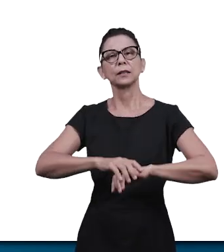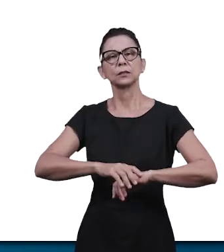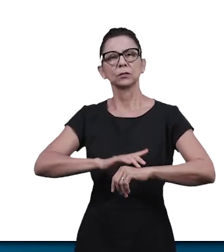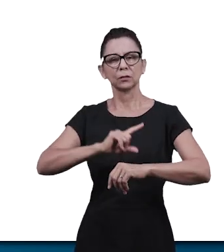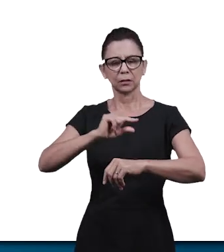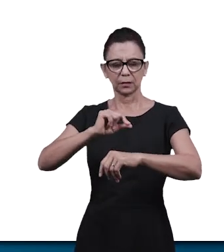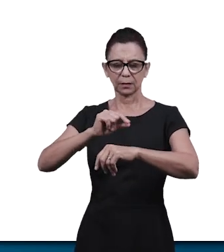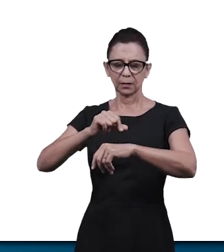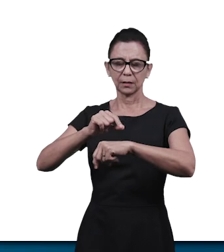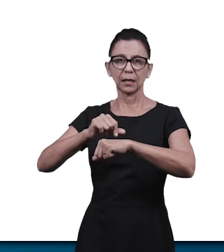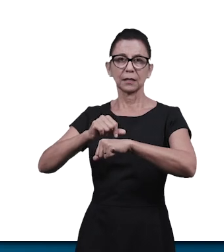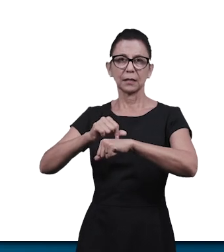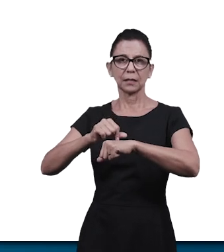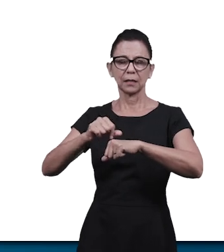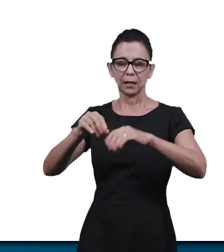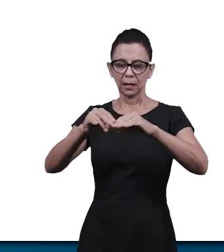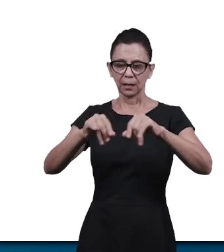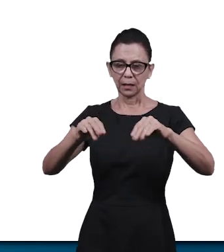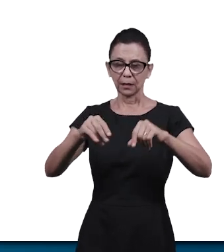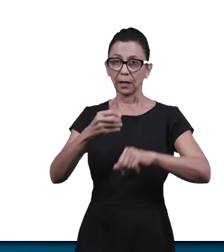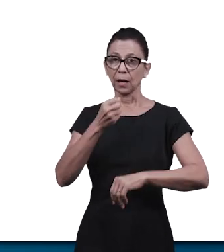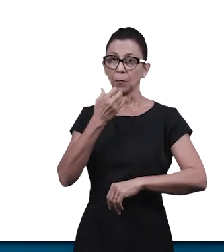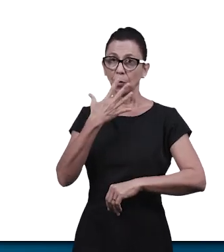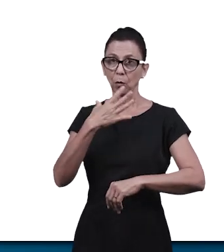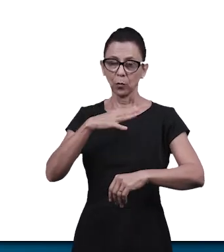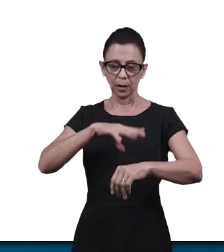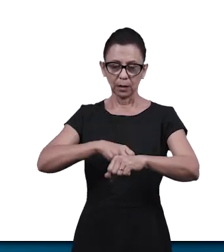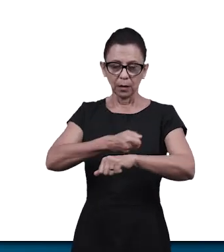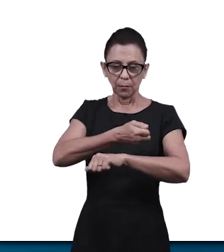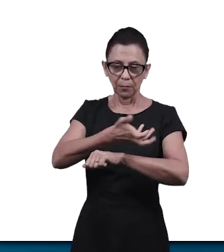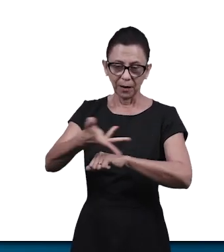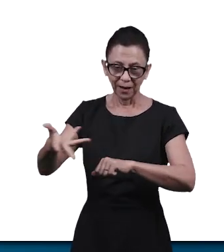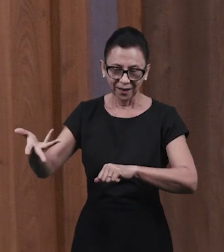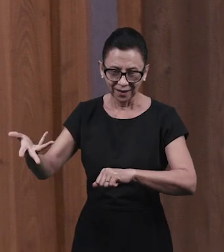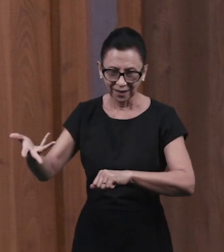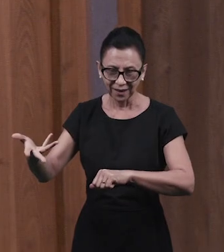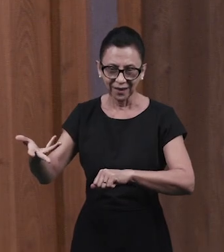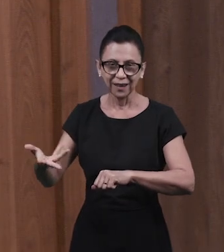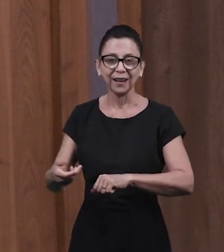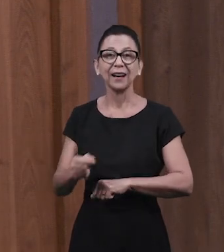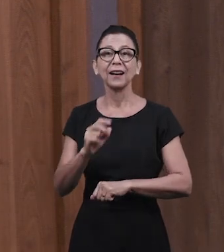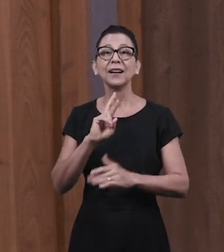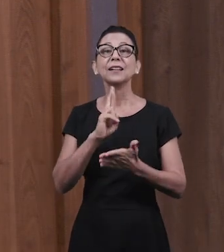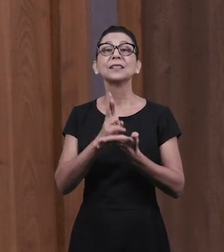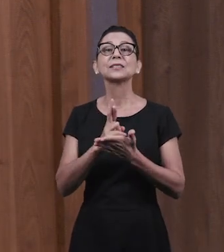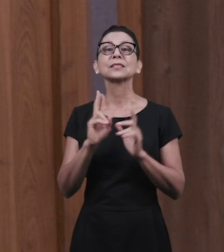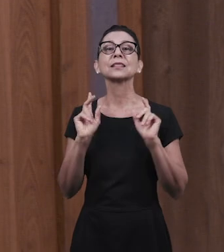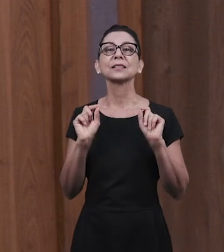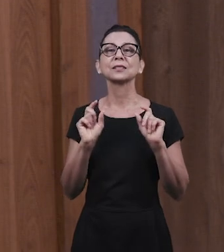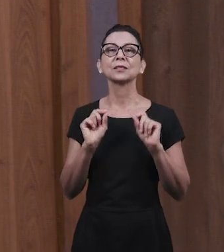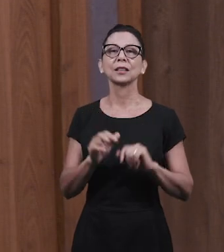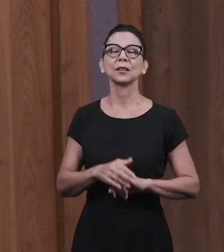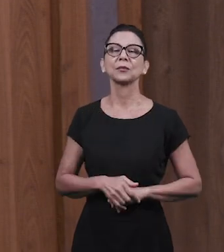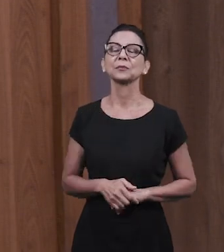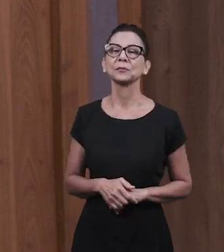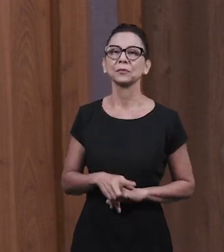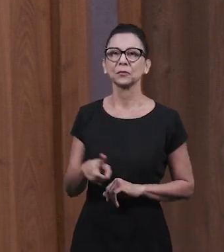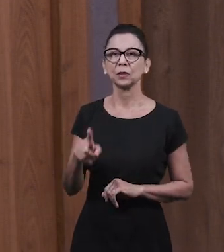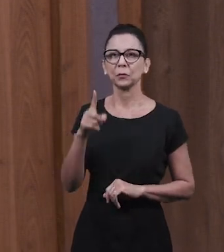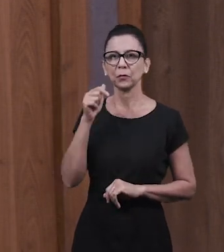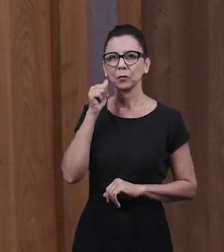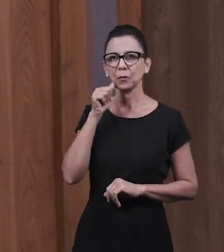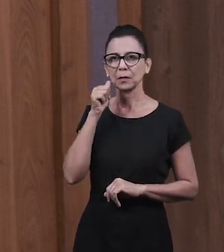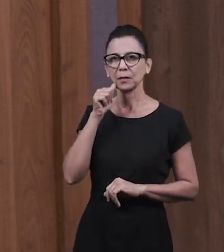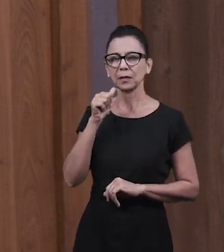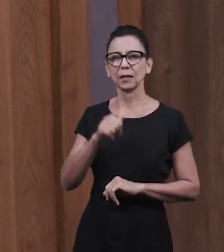da semente que caiu em boa terra? Agora vamos a essa parte que vai ser respondida pela irmã Thalita. A irmã Thalita é uma